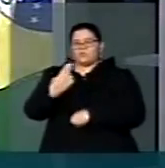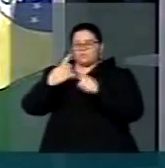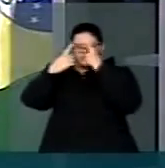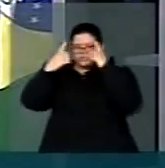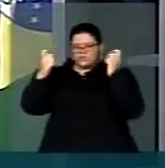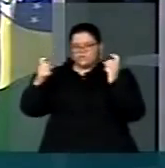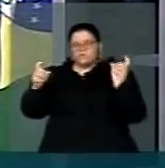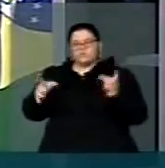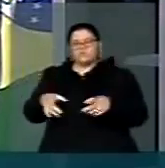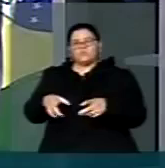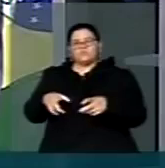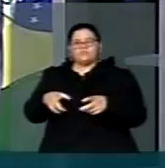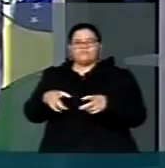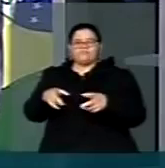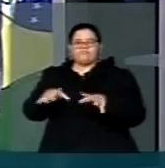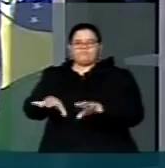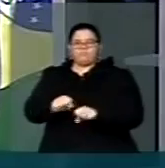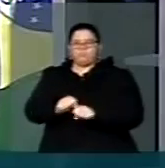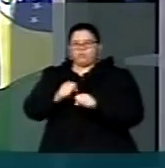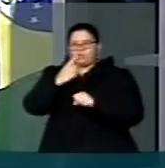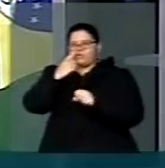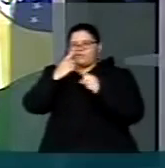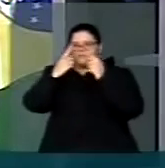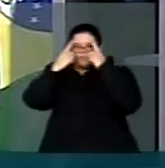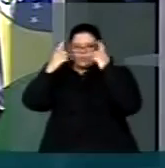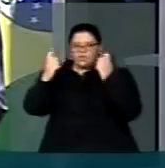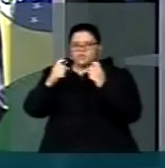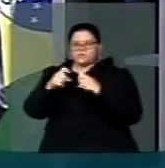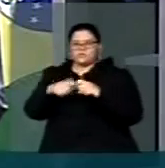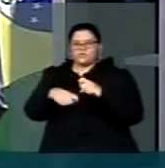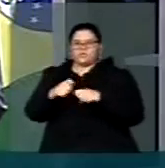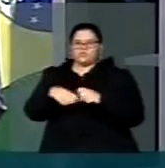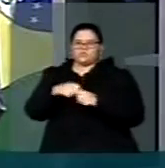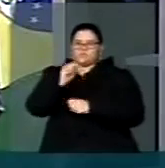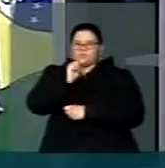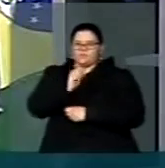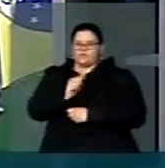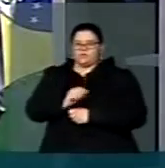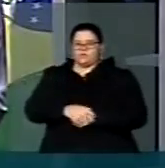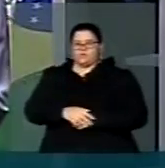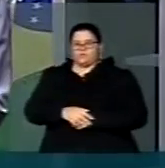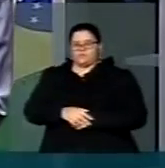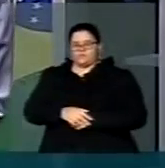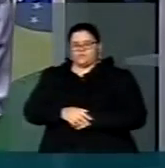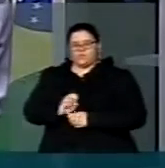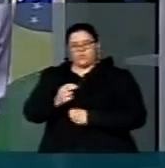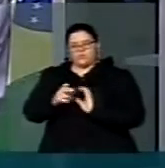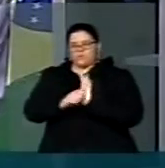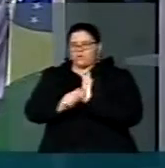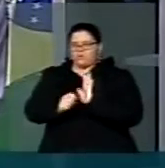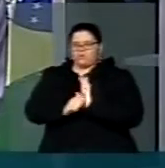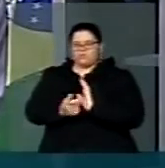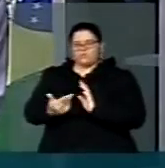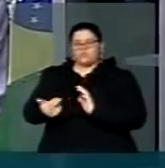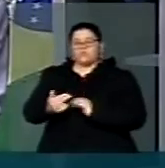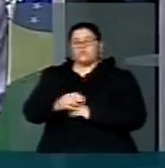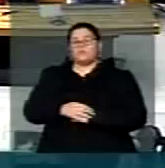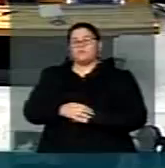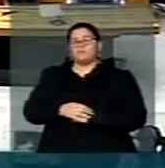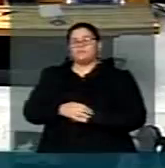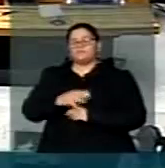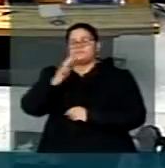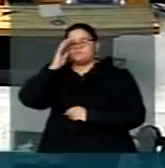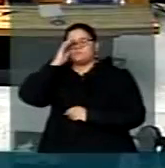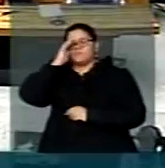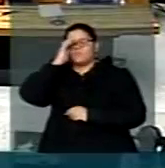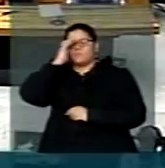aplicaremos a jovens que transportam drogas e que são francamente utilizados pelo tráfico organizado. As entidades de psicologia, assim como as